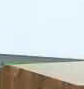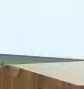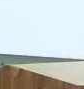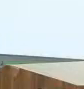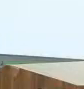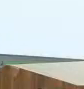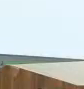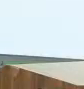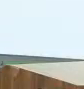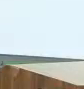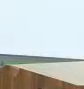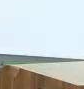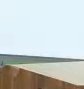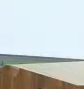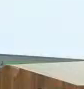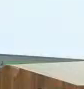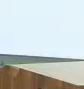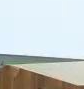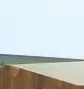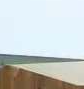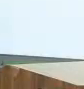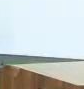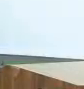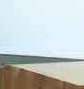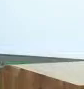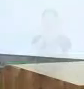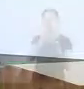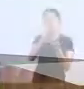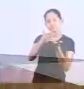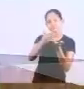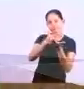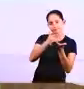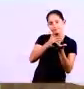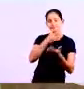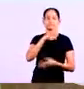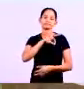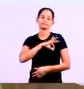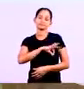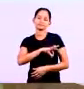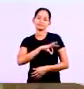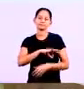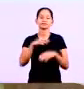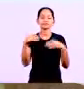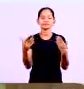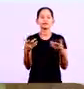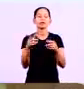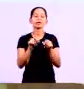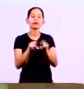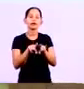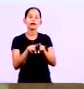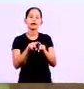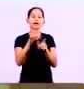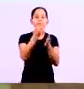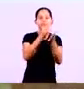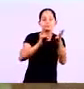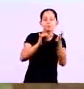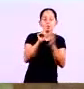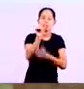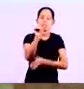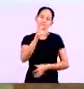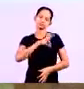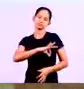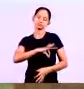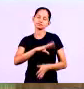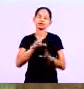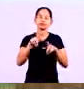senhora falou assim, olha, o que pago sobre a folha de pagamento, que desconta de mim no contra-cheque. Essa é uma parte da tributação no país. E a